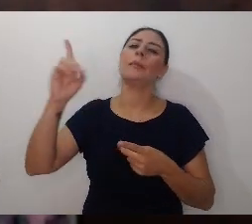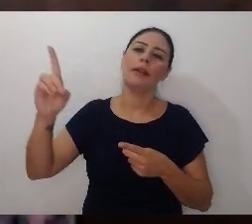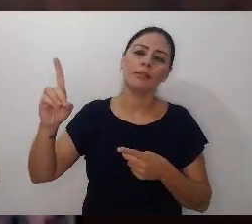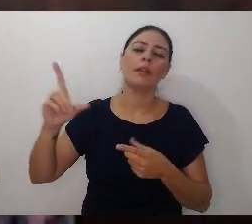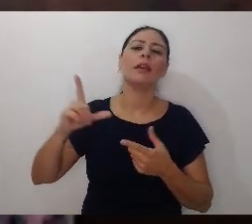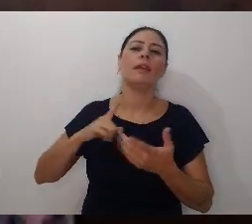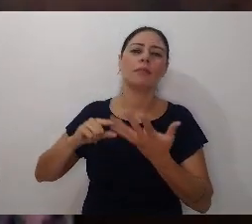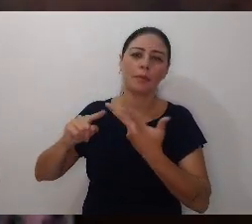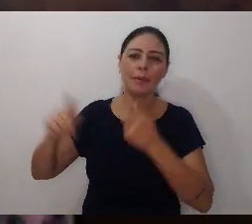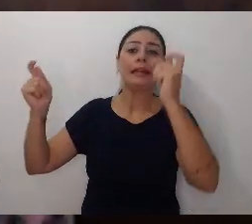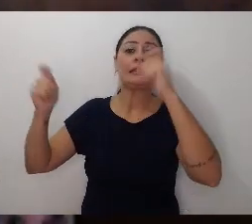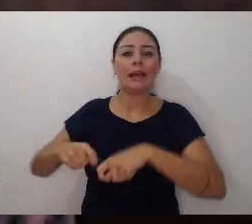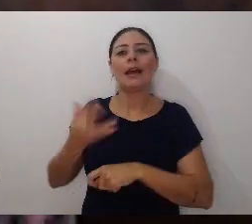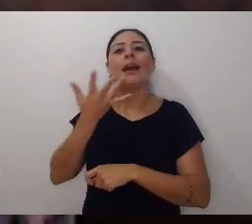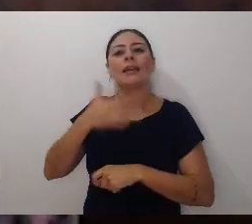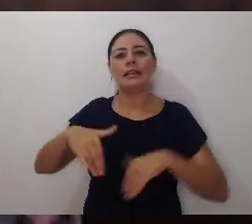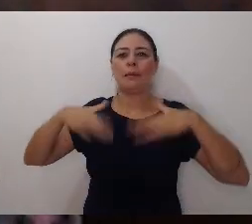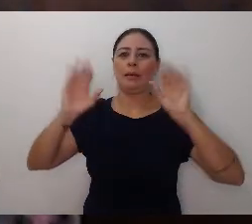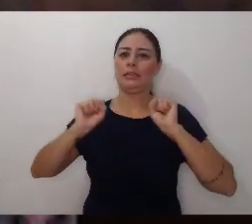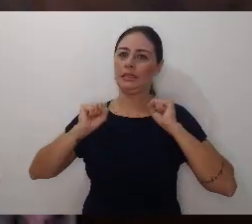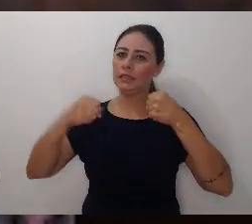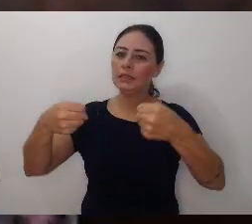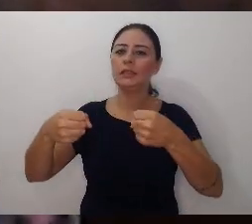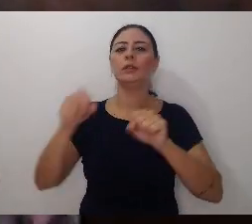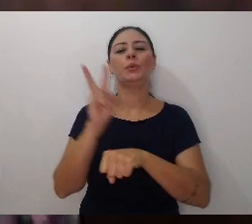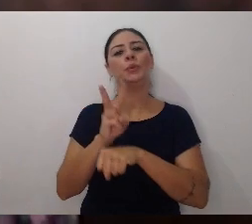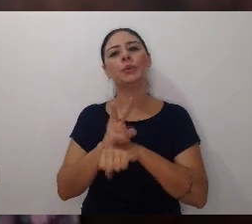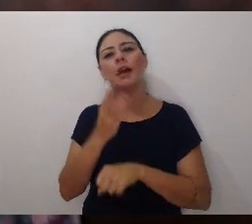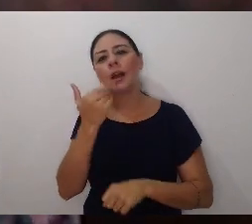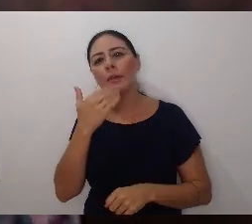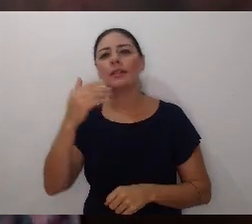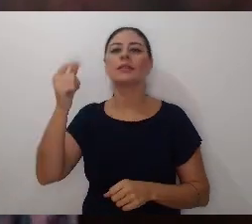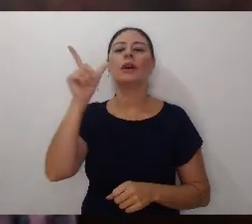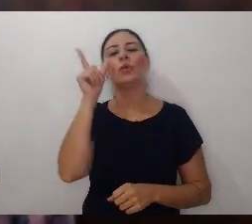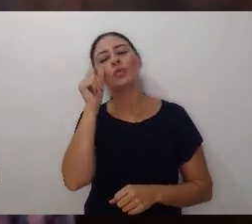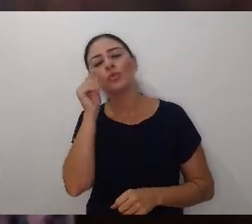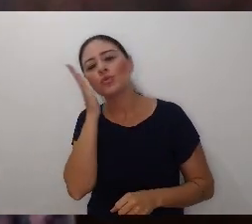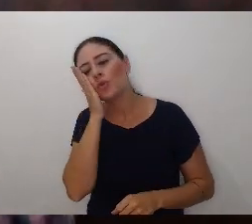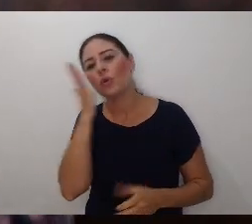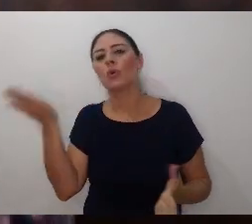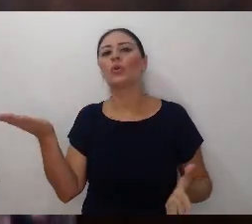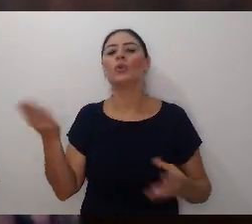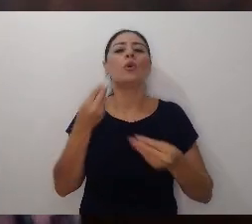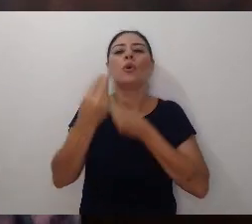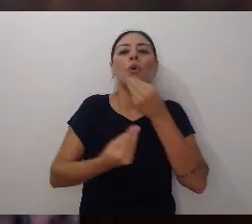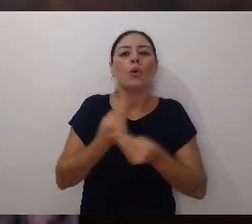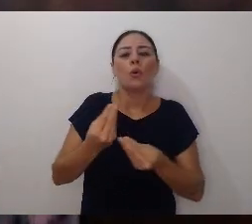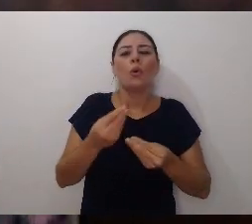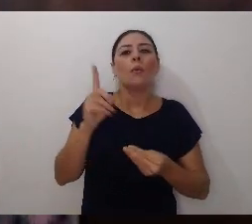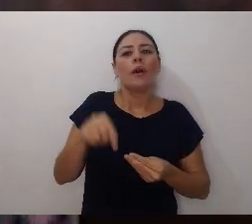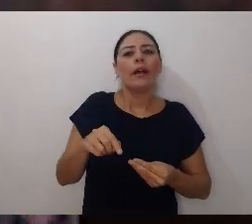pais devem proceder no sentido de evitar, você já falou muitas coisas, né? E vitamina D, tudo aquilo que dá para a criança